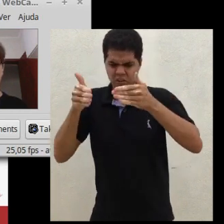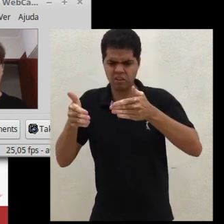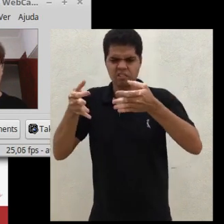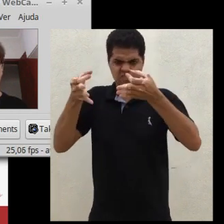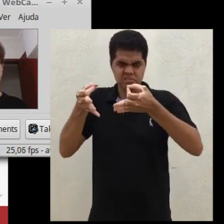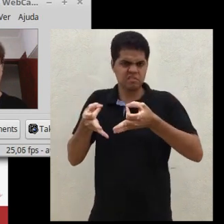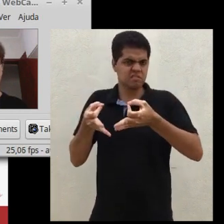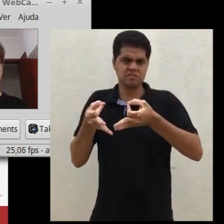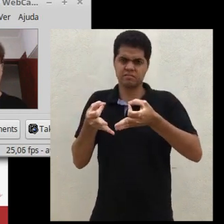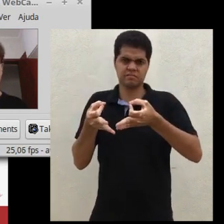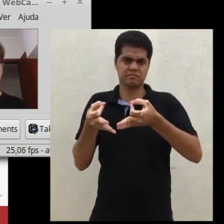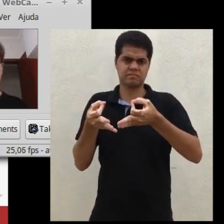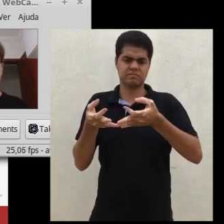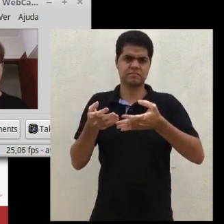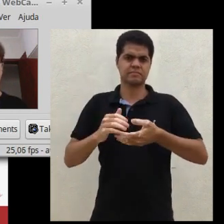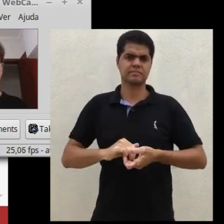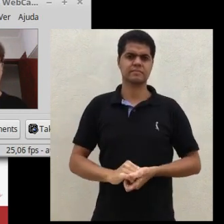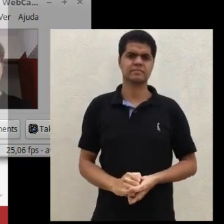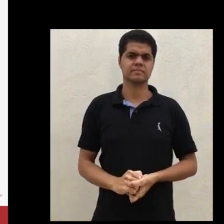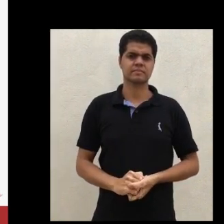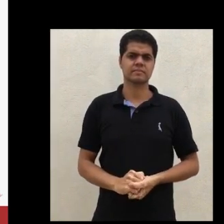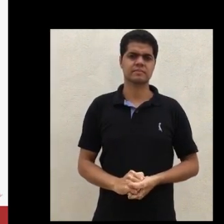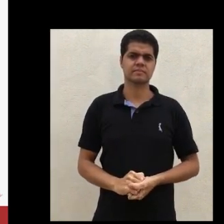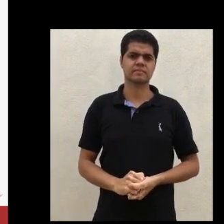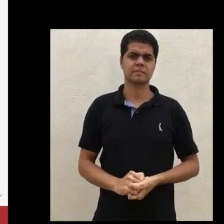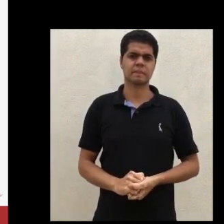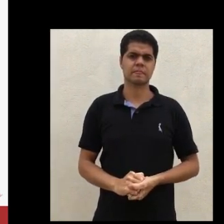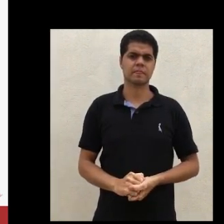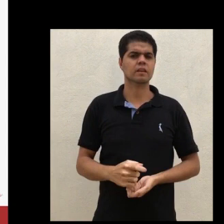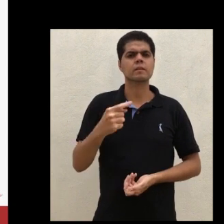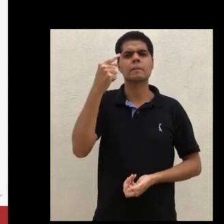a gente pensa desse jeito? Né?